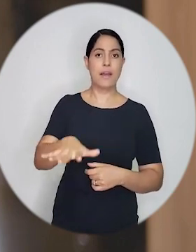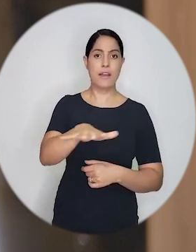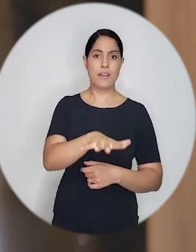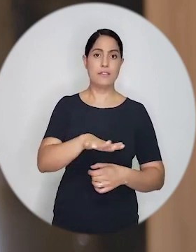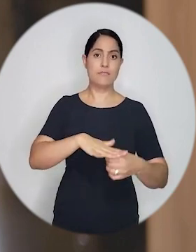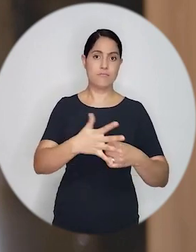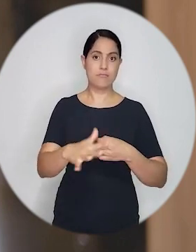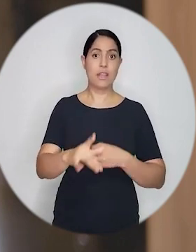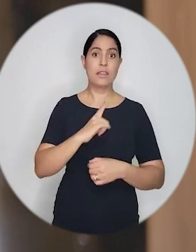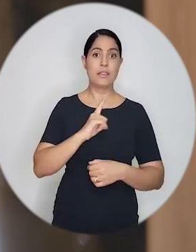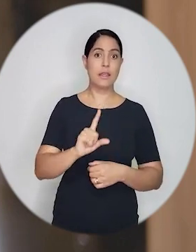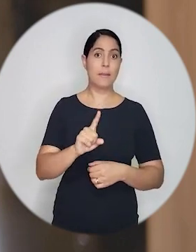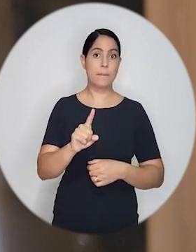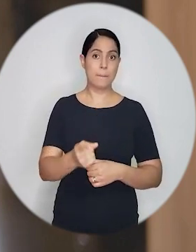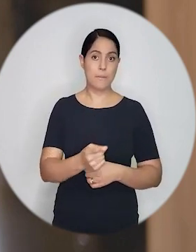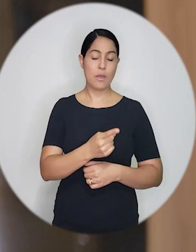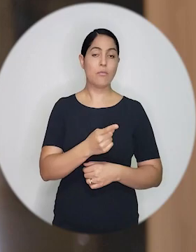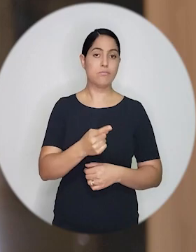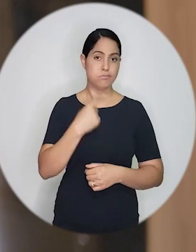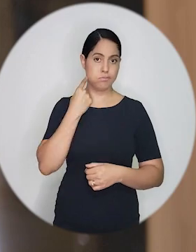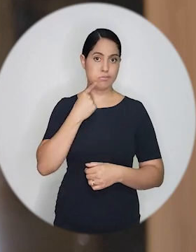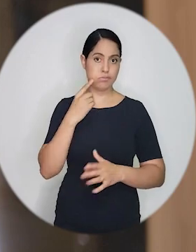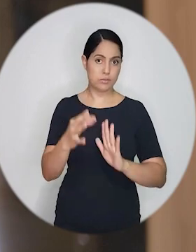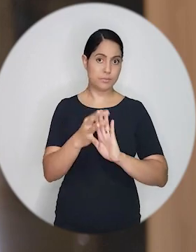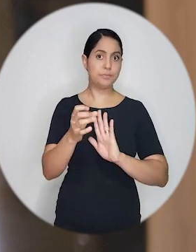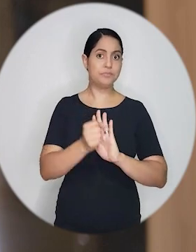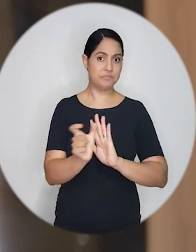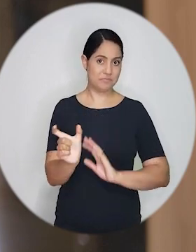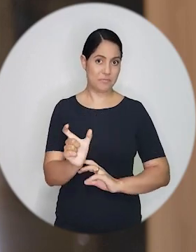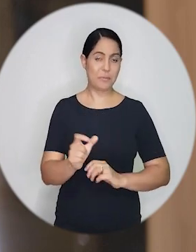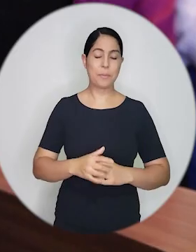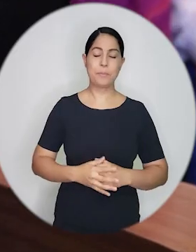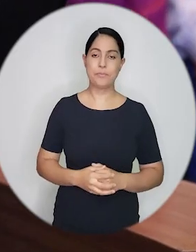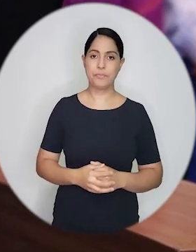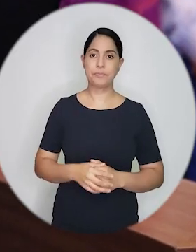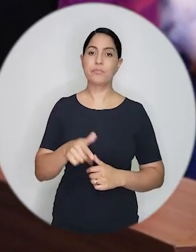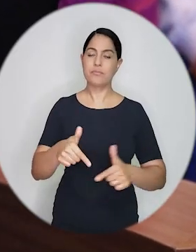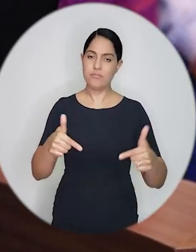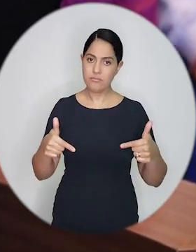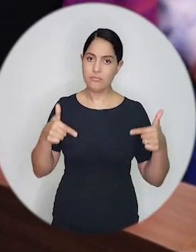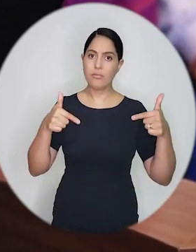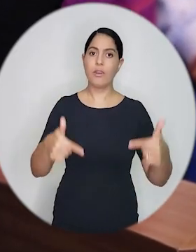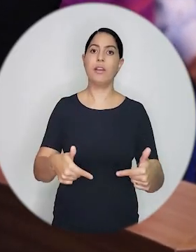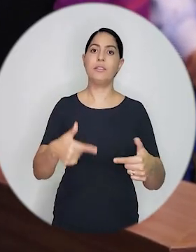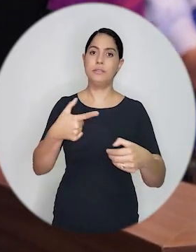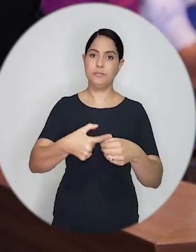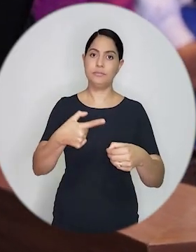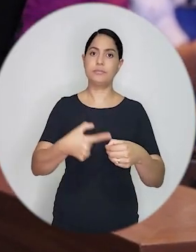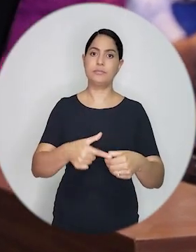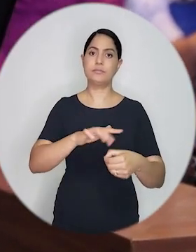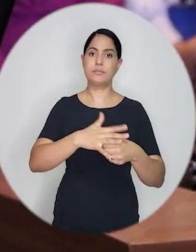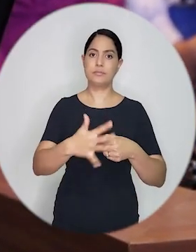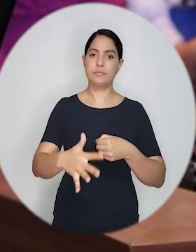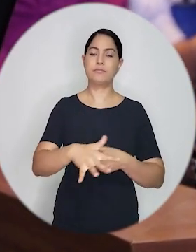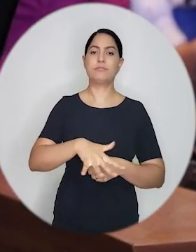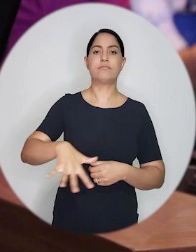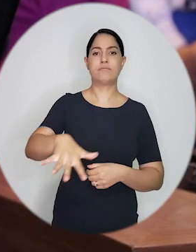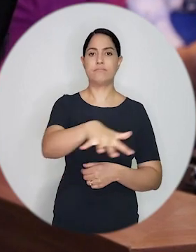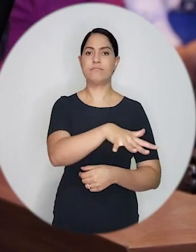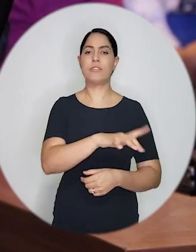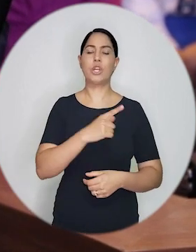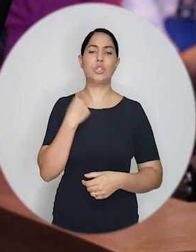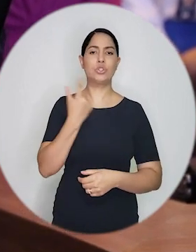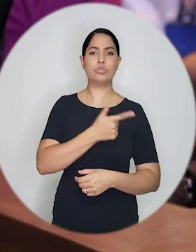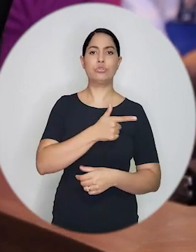de 55 mil advogados. Só em Samambaia, mais de 1.000 inscritos. Este é um marco não apenas para a advocacia militante de